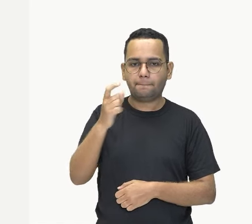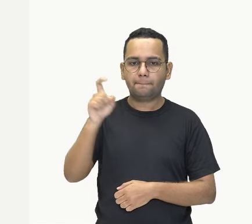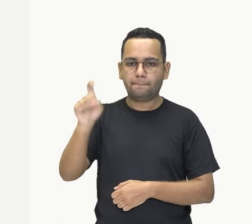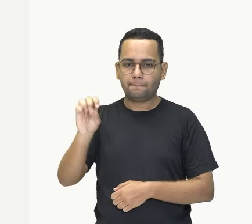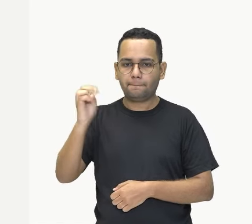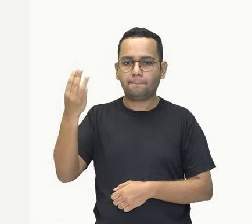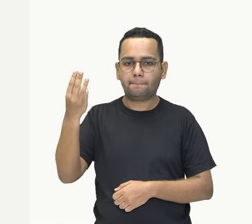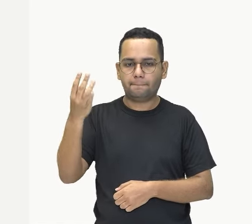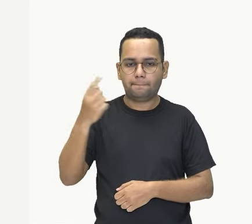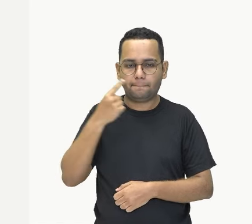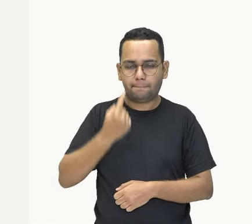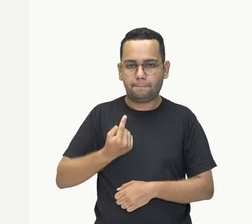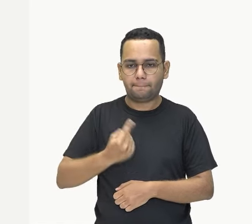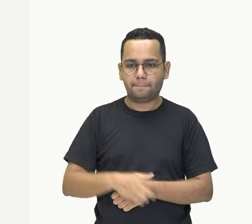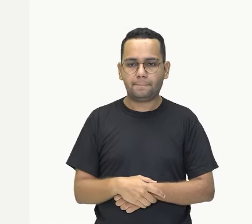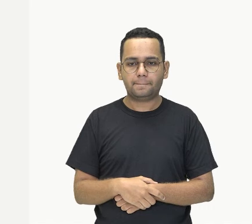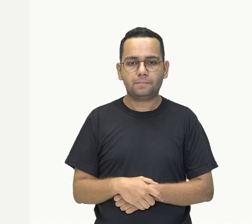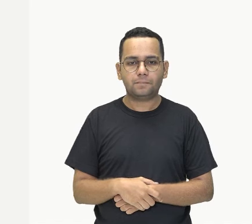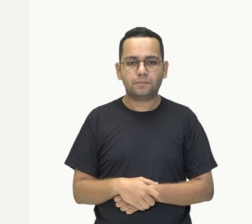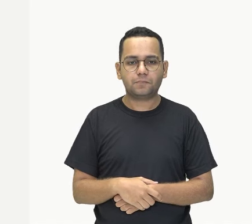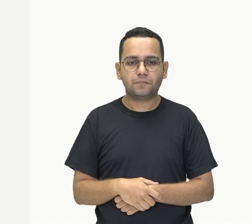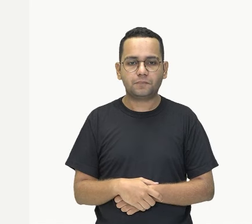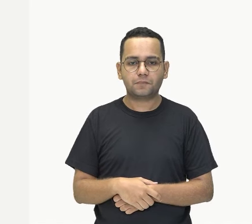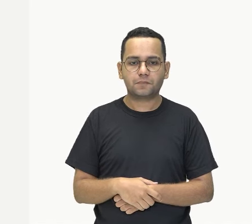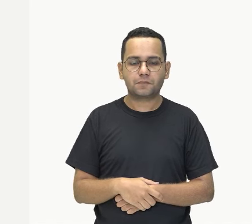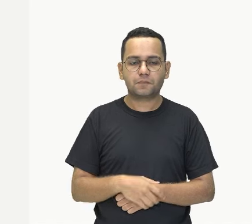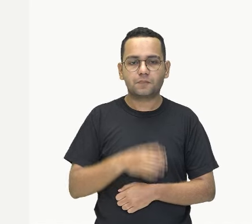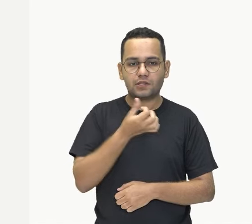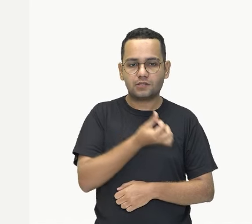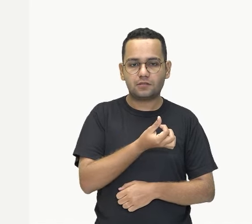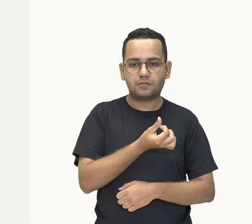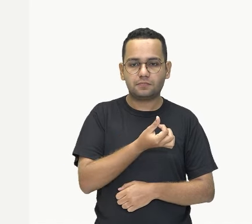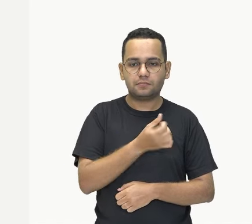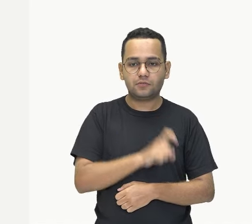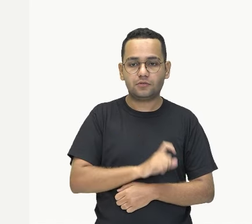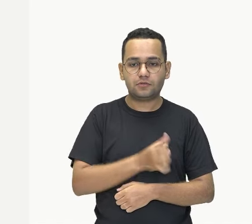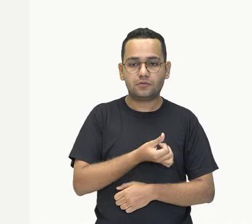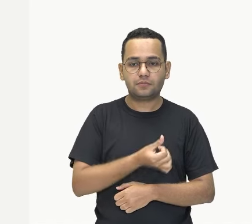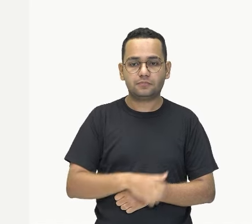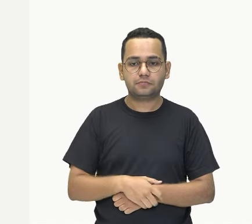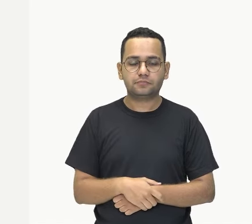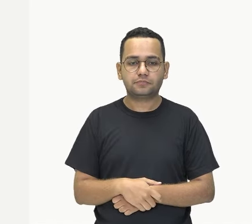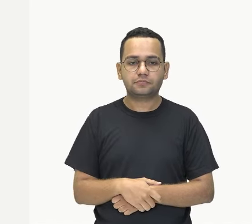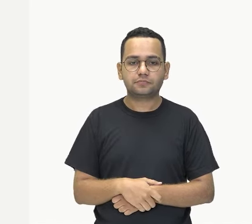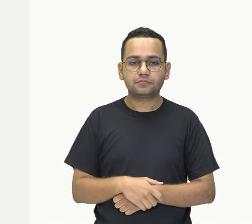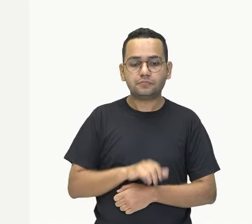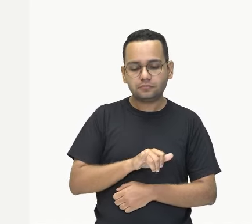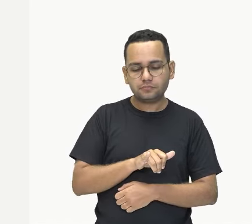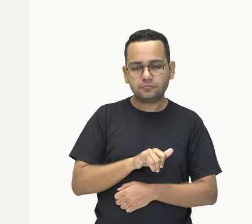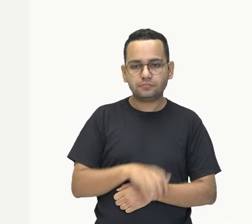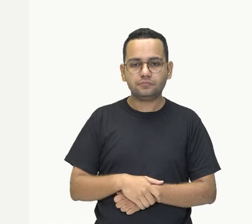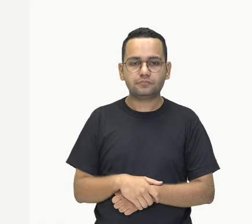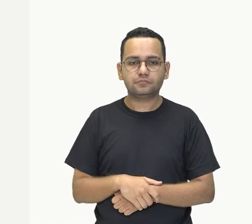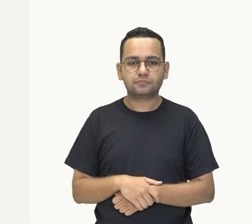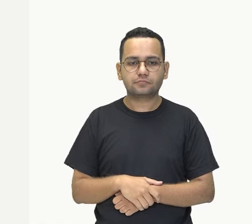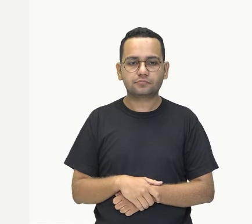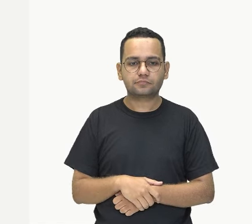mais 3. Então, do x é 6. Do y